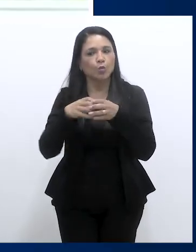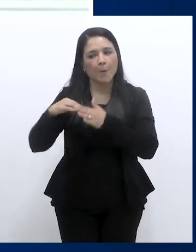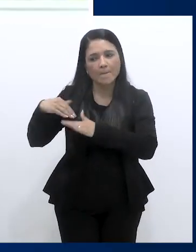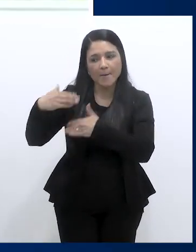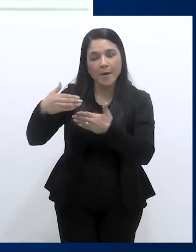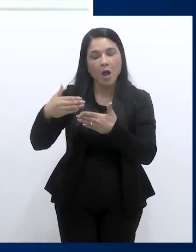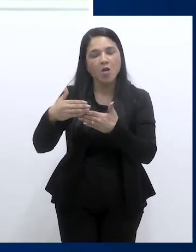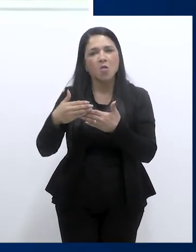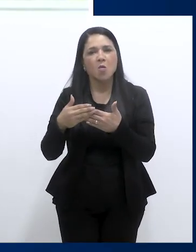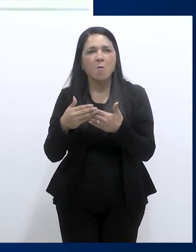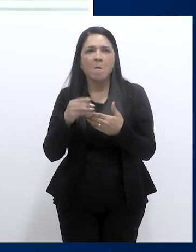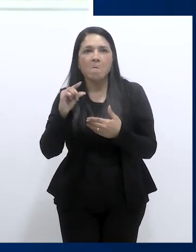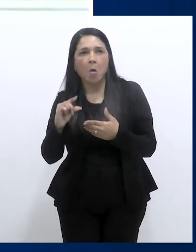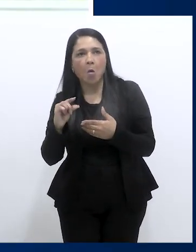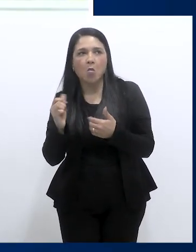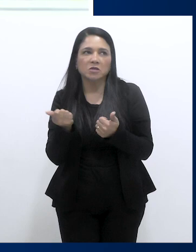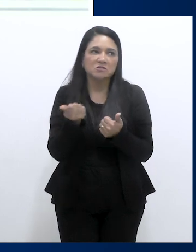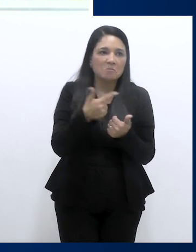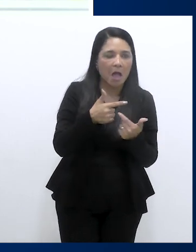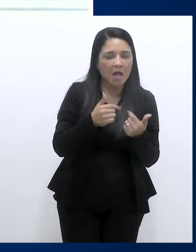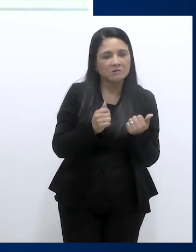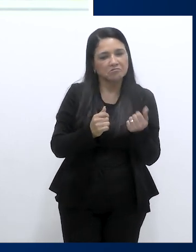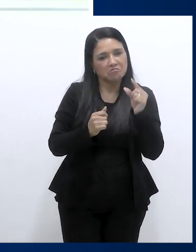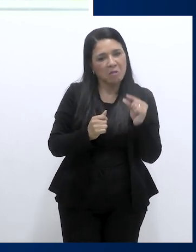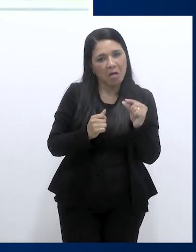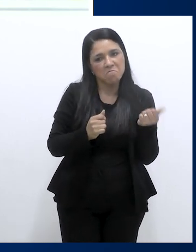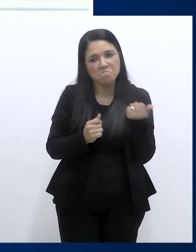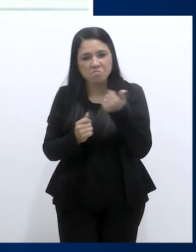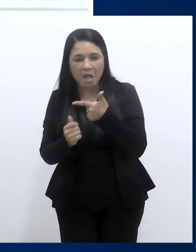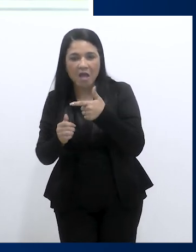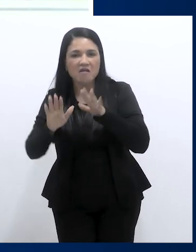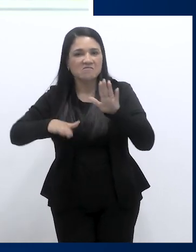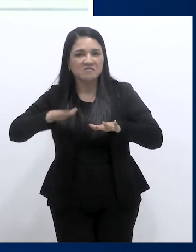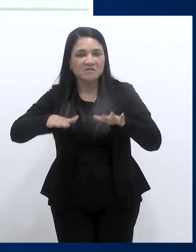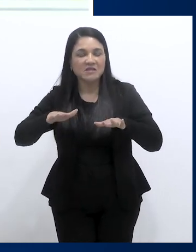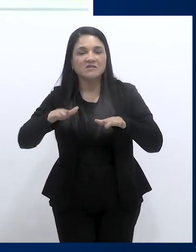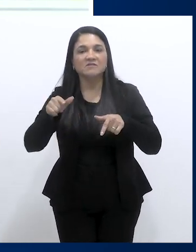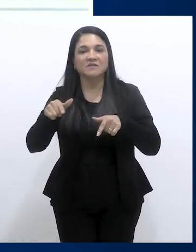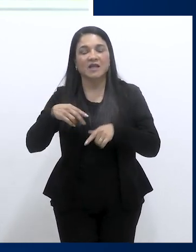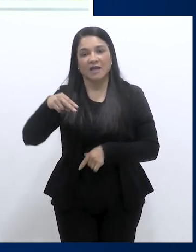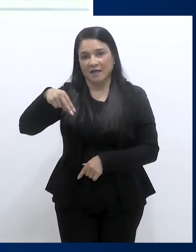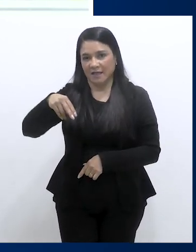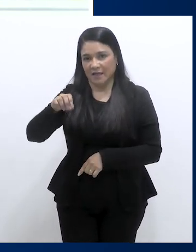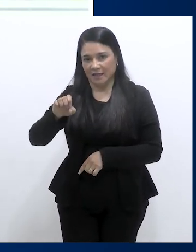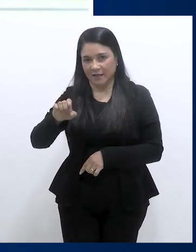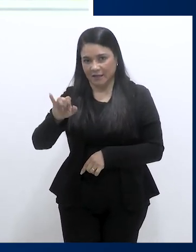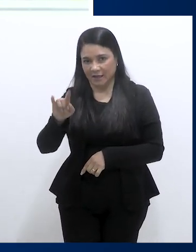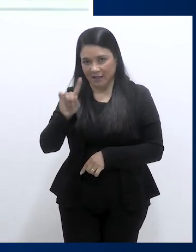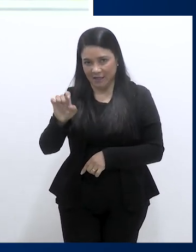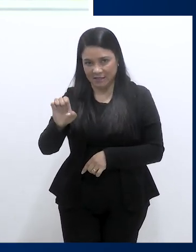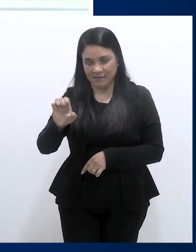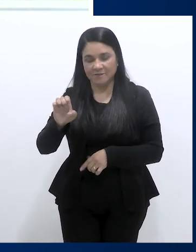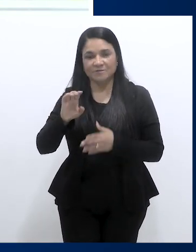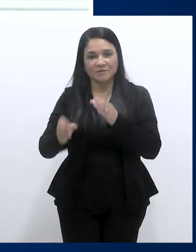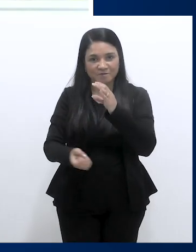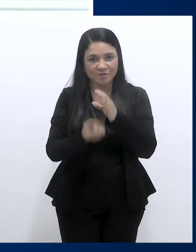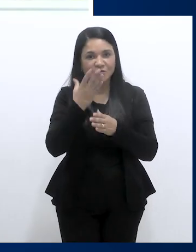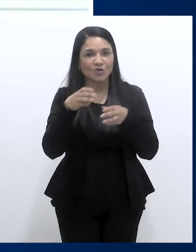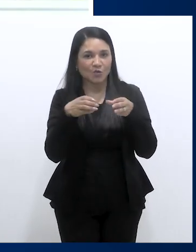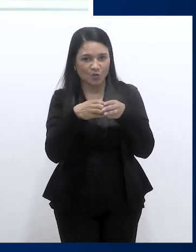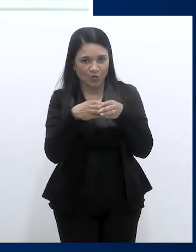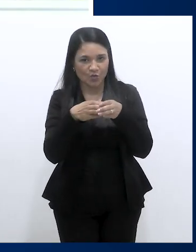sim, com o grupo, umas mais, outras menos, mas a gente teve, assim, por exemplo, a Neise, que inclusive é